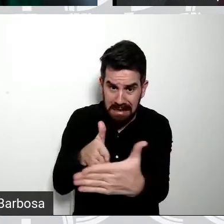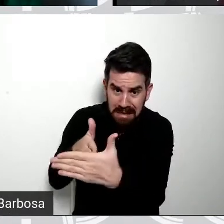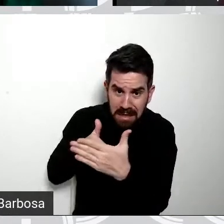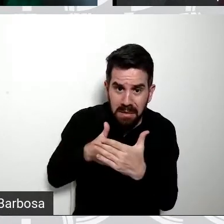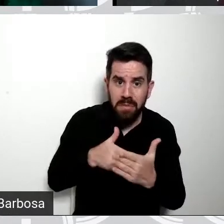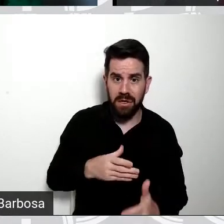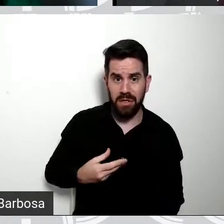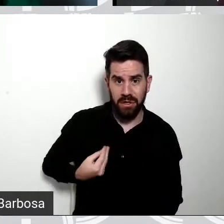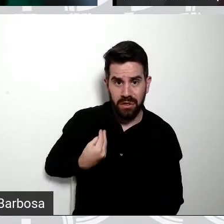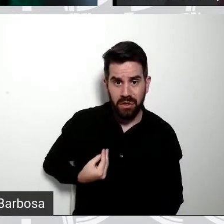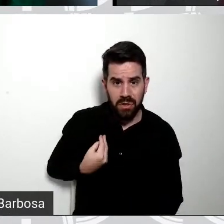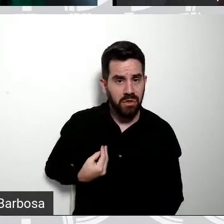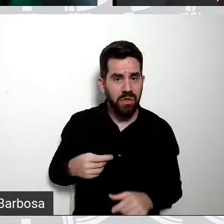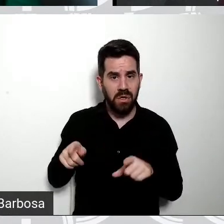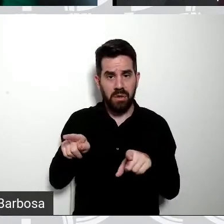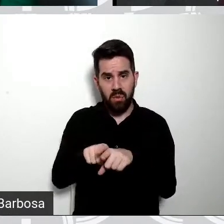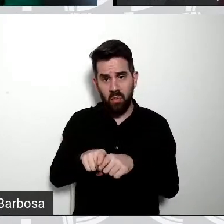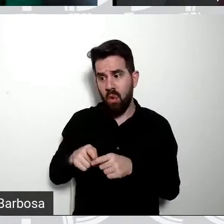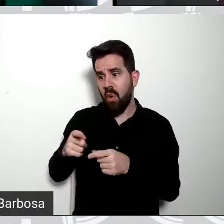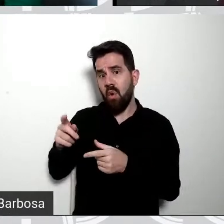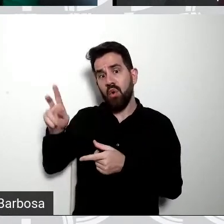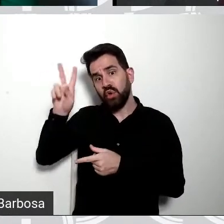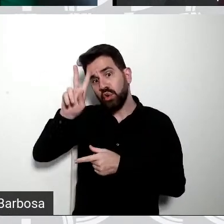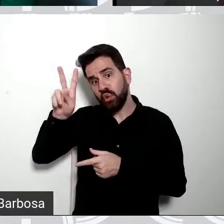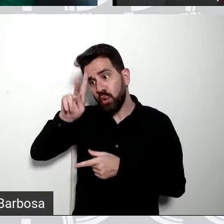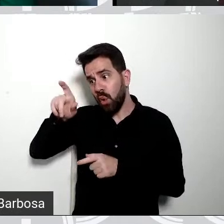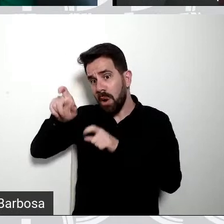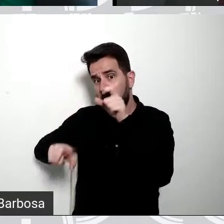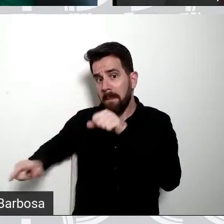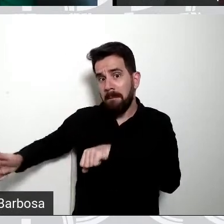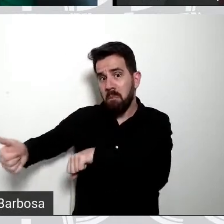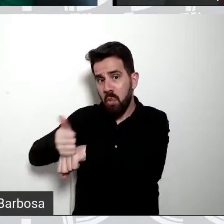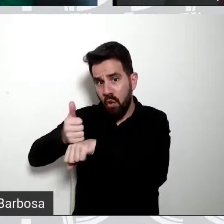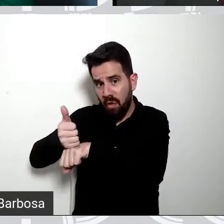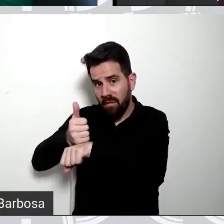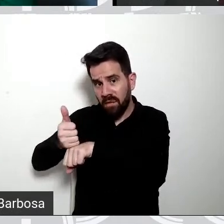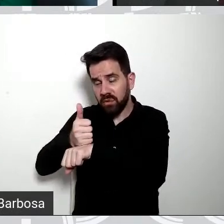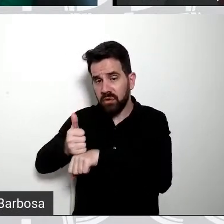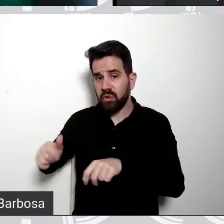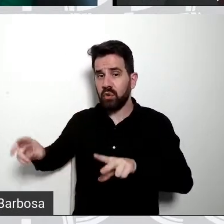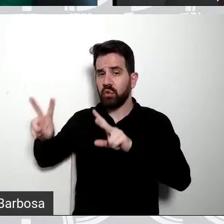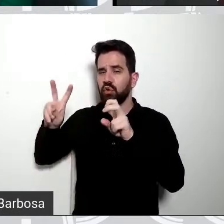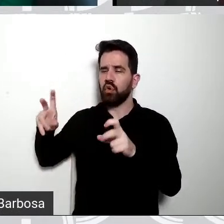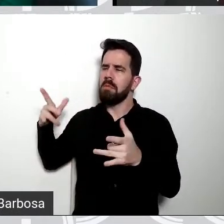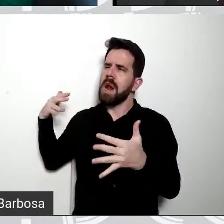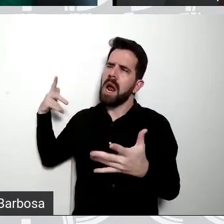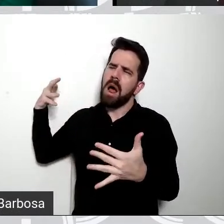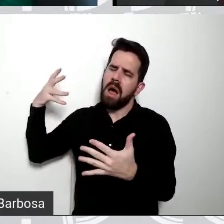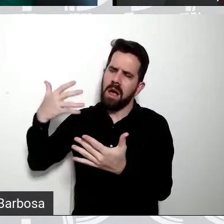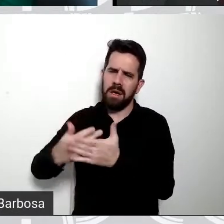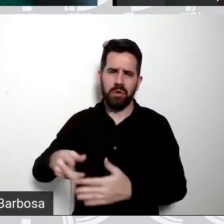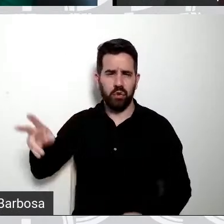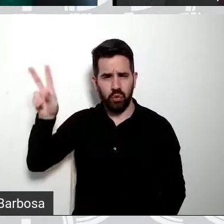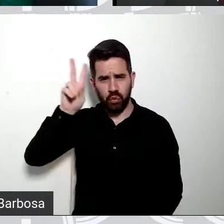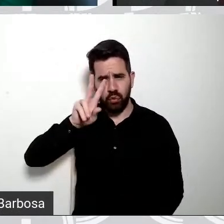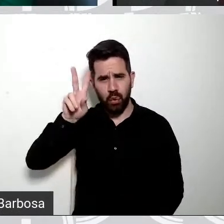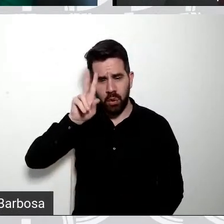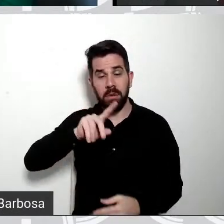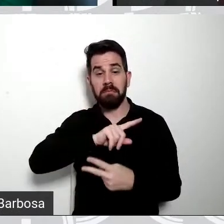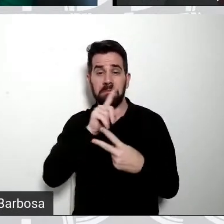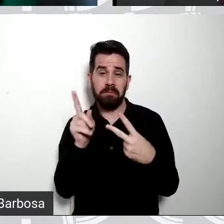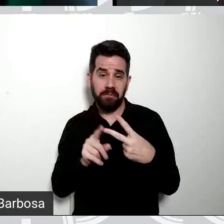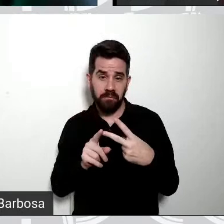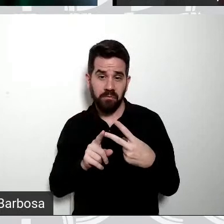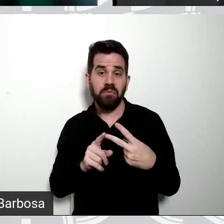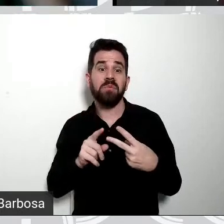historiadores profissionais definem hoje a história. Acerca deste último ponto, Delisle destaca